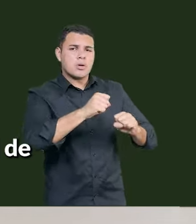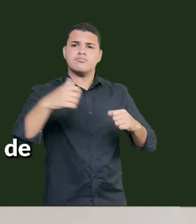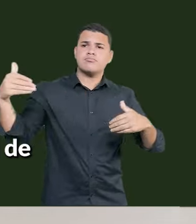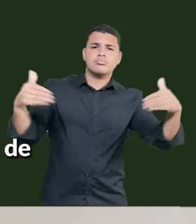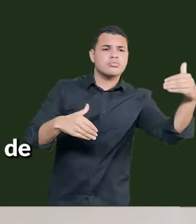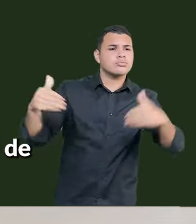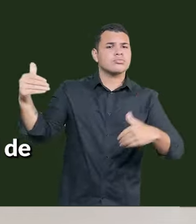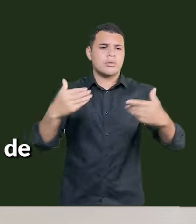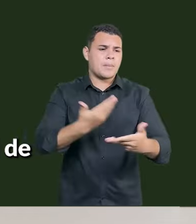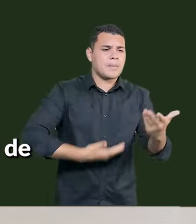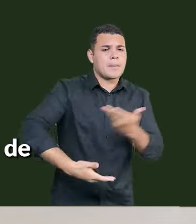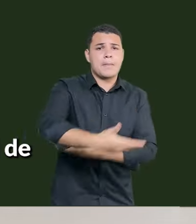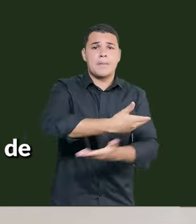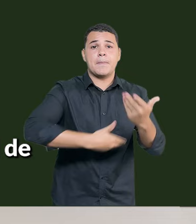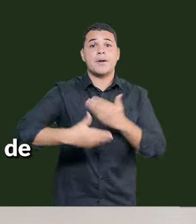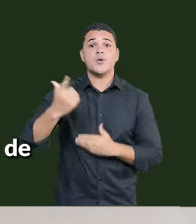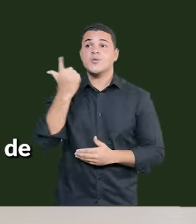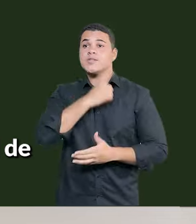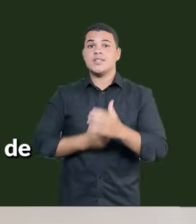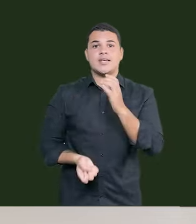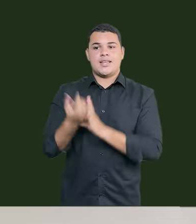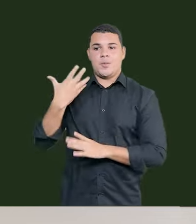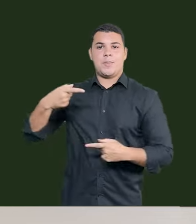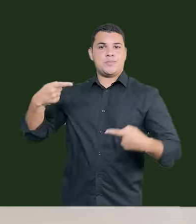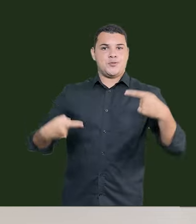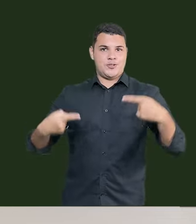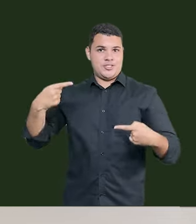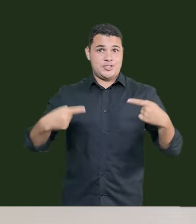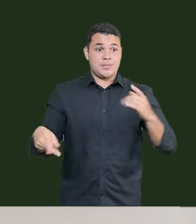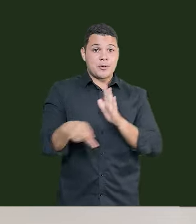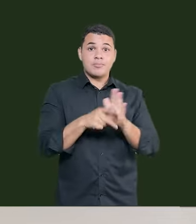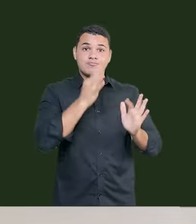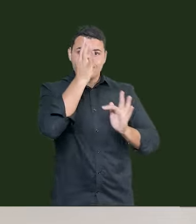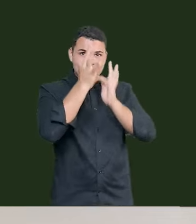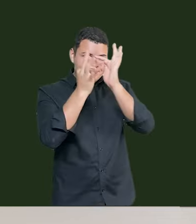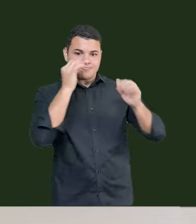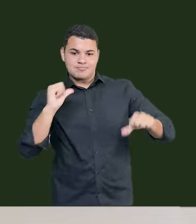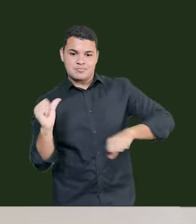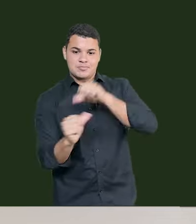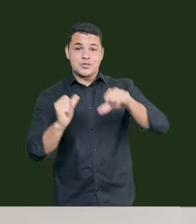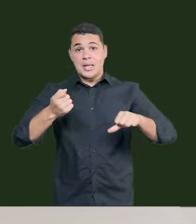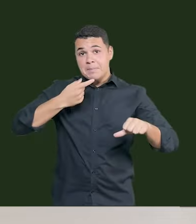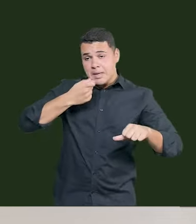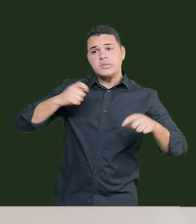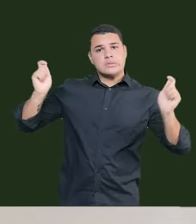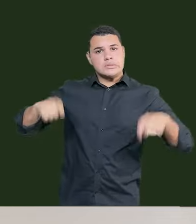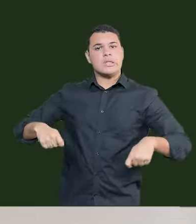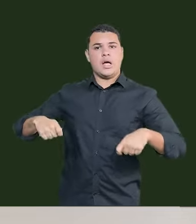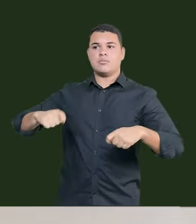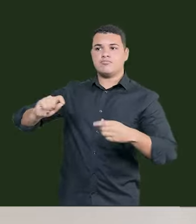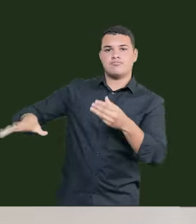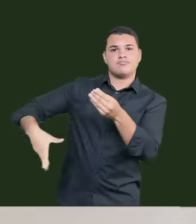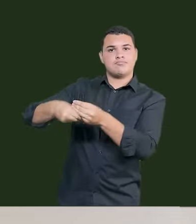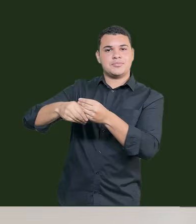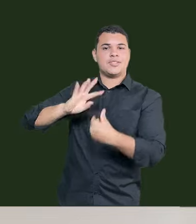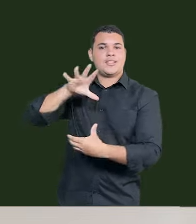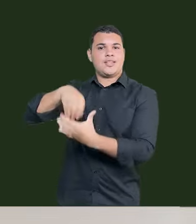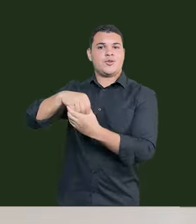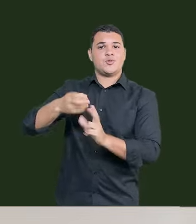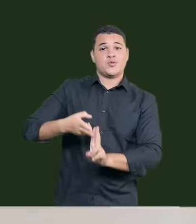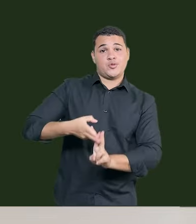a Política Nacional de Plantas Medicinais efetivamente entre no Sistema Único de Saúde de forma plena.